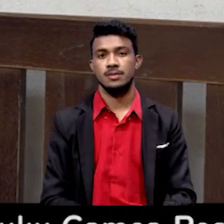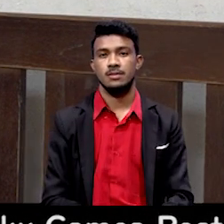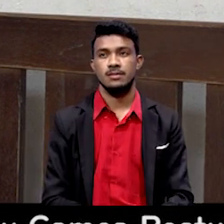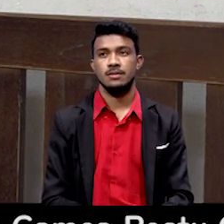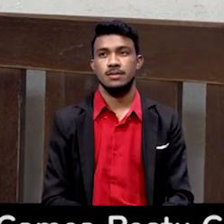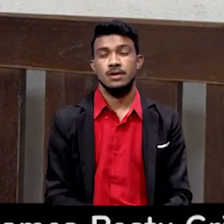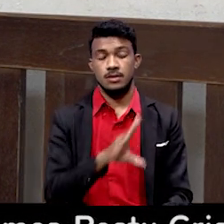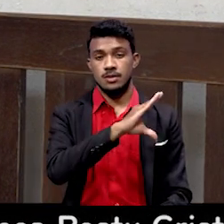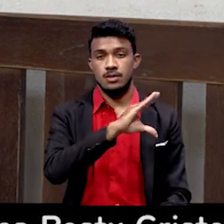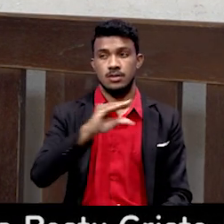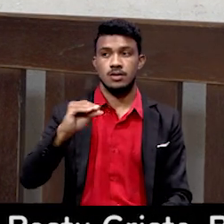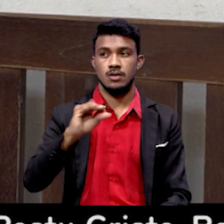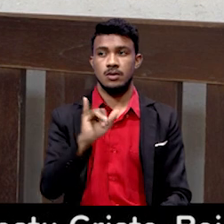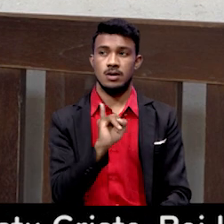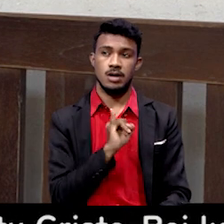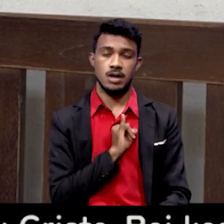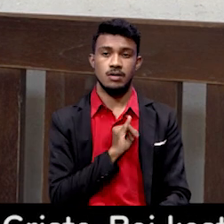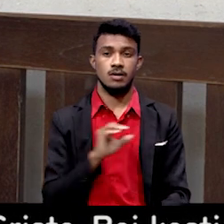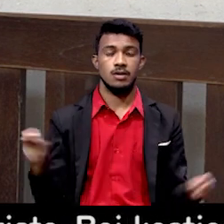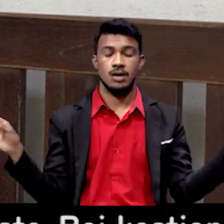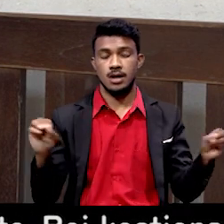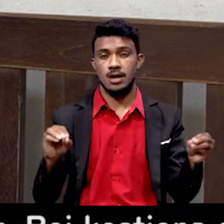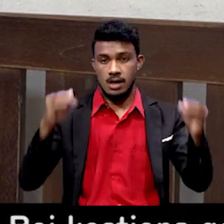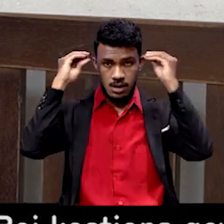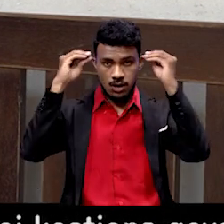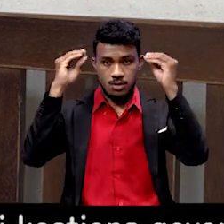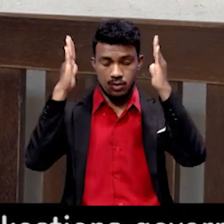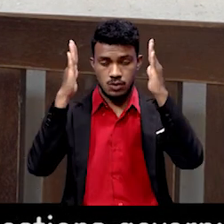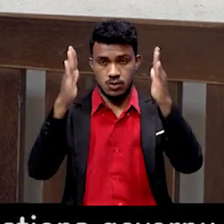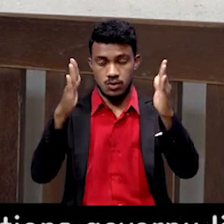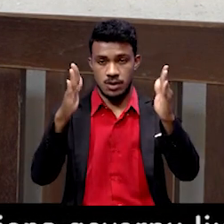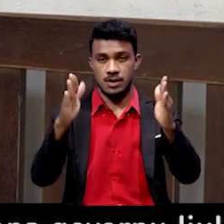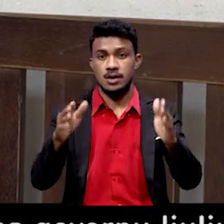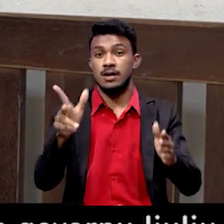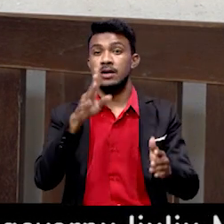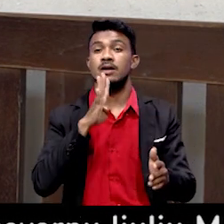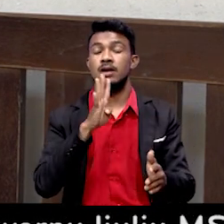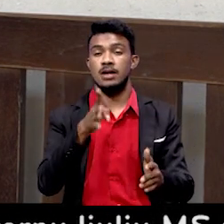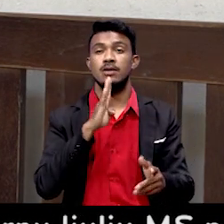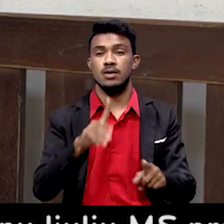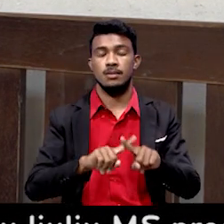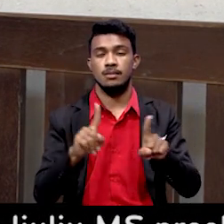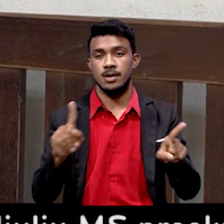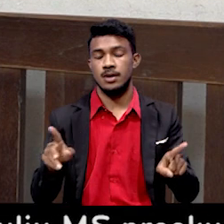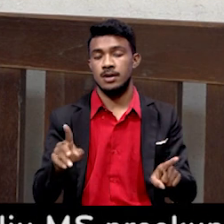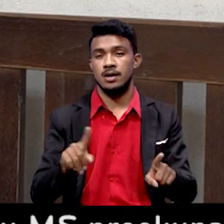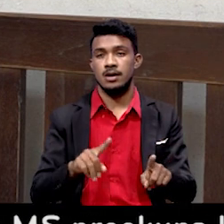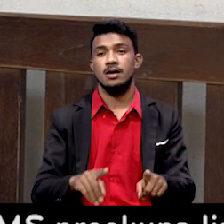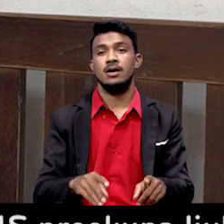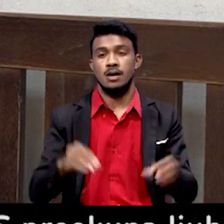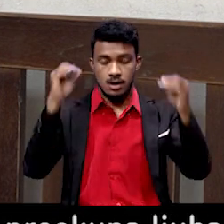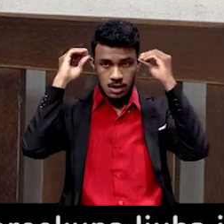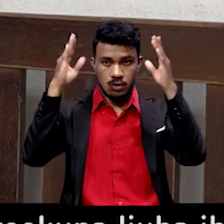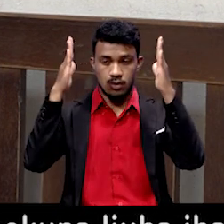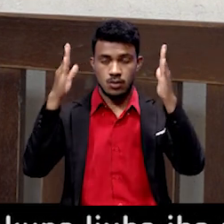E ao passo que, né? Lá os panorim língua. Lá os anorim língua, mas bem anorim disciplina